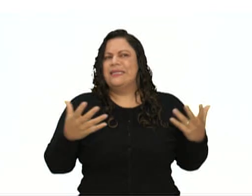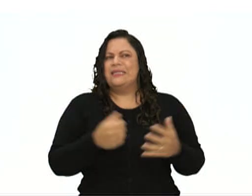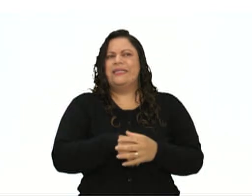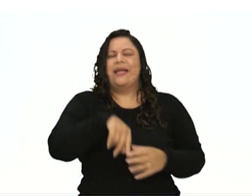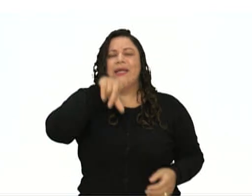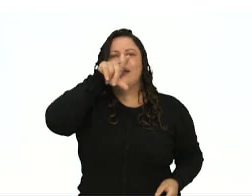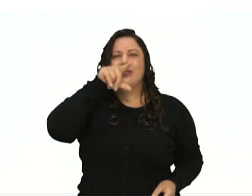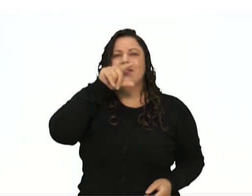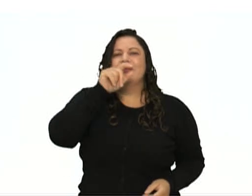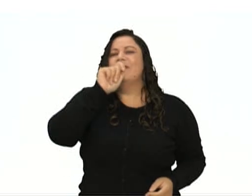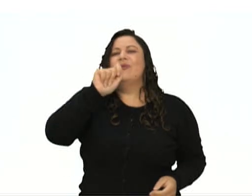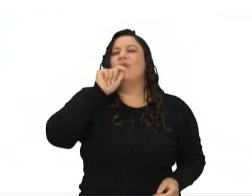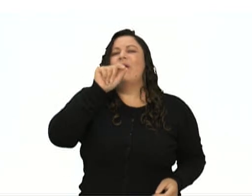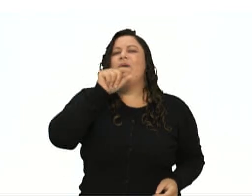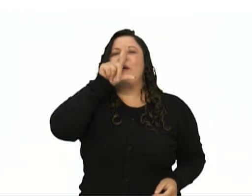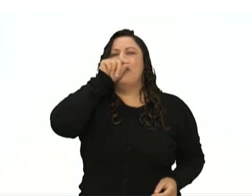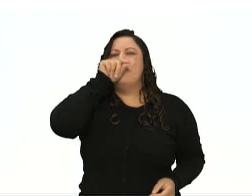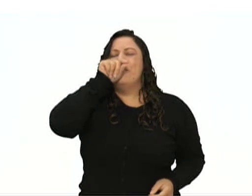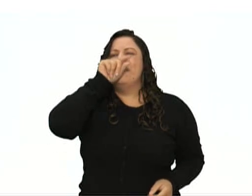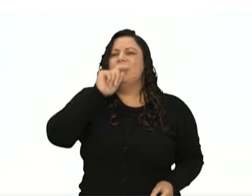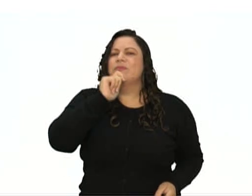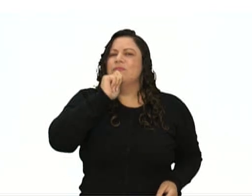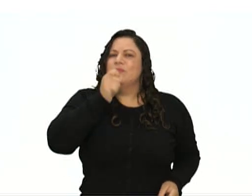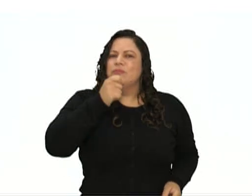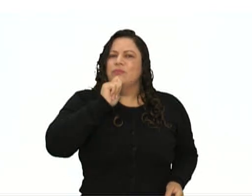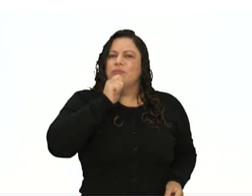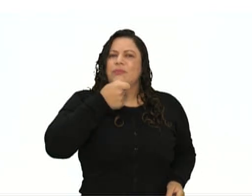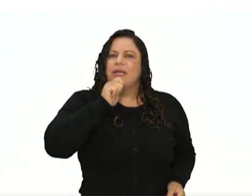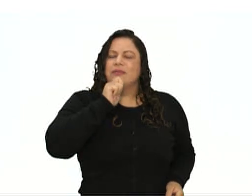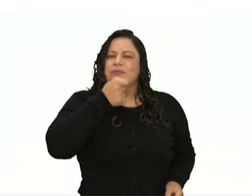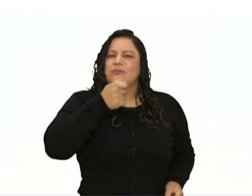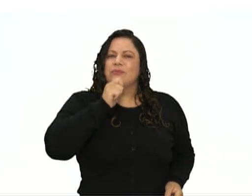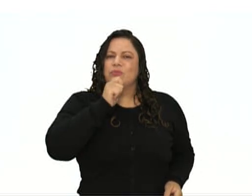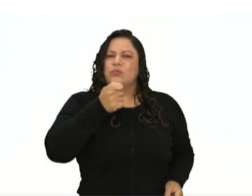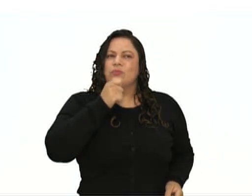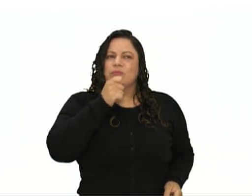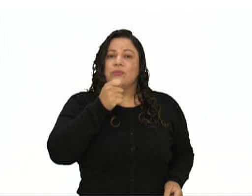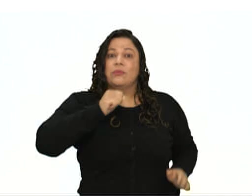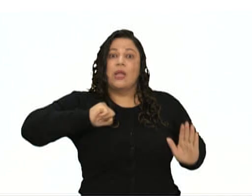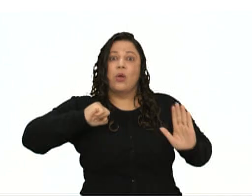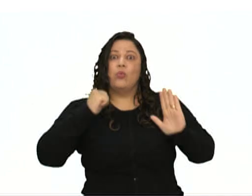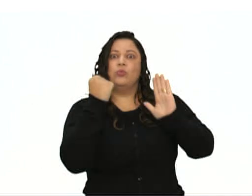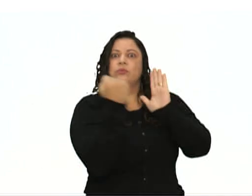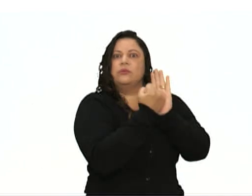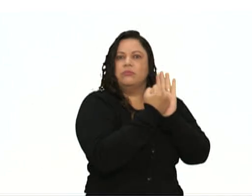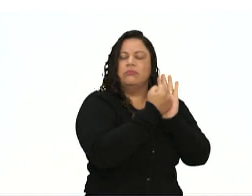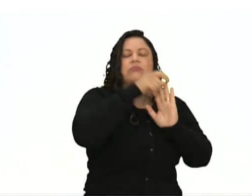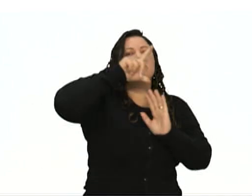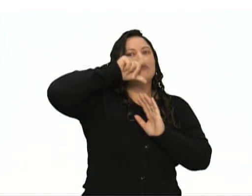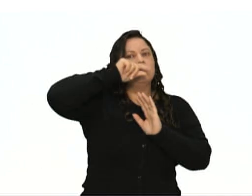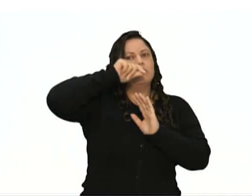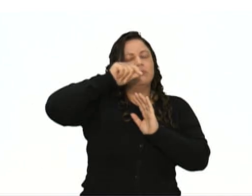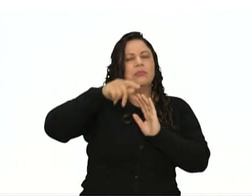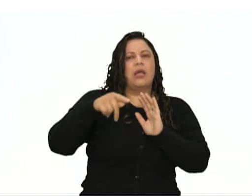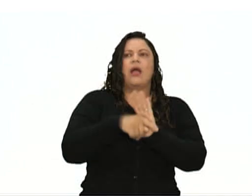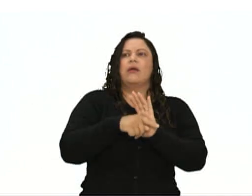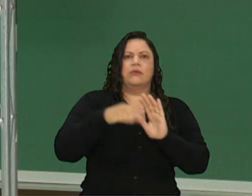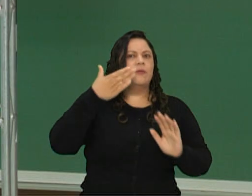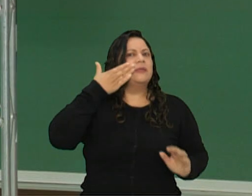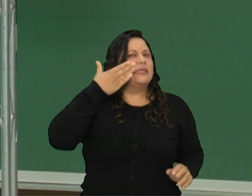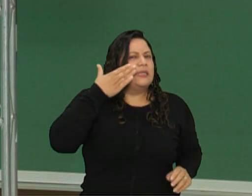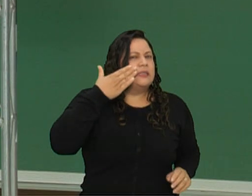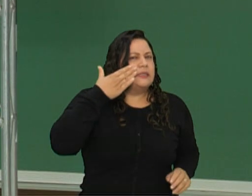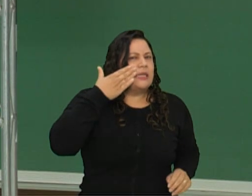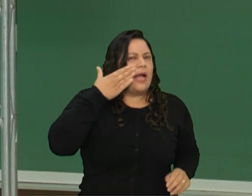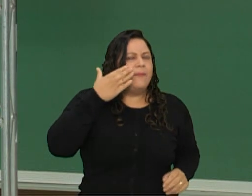pinhão. A gralha azul é a ave símbolo do Paraná. Inclusive tem uma lei estadual que é crime